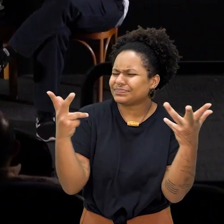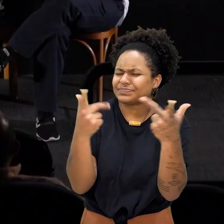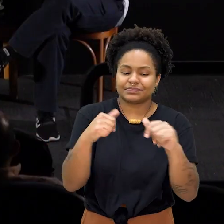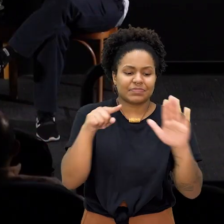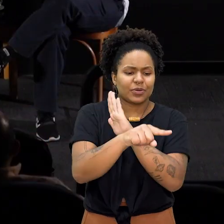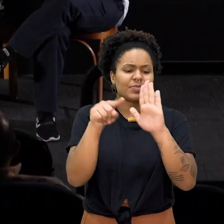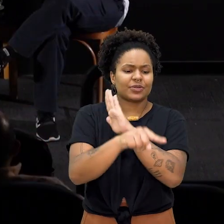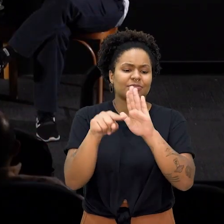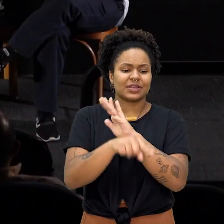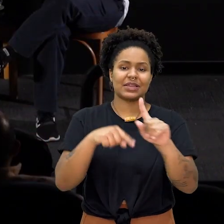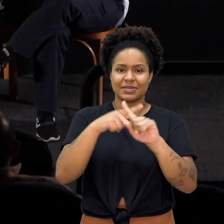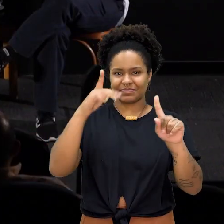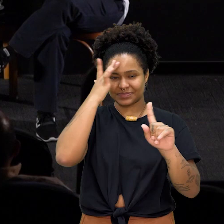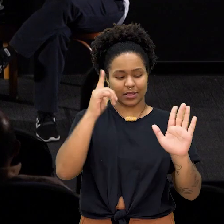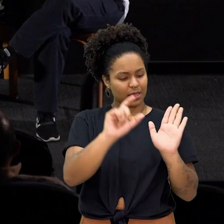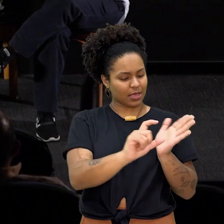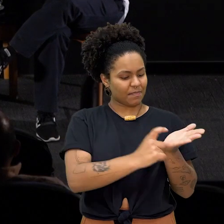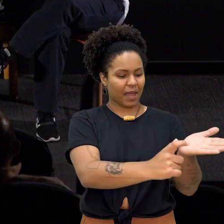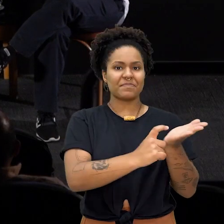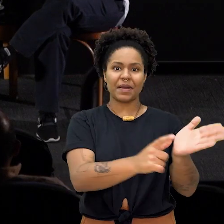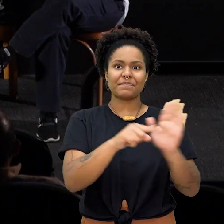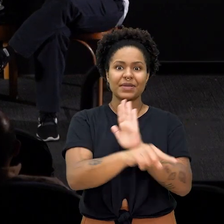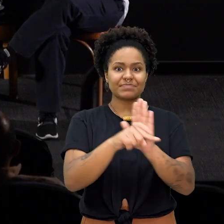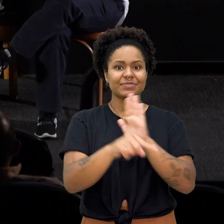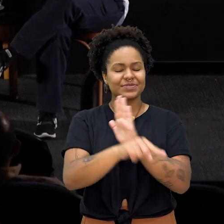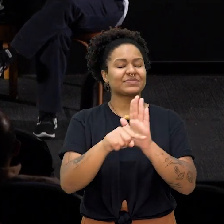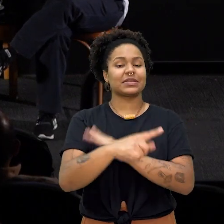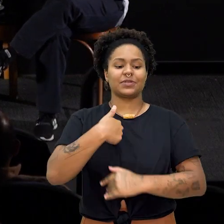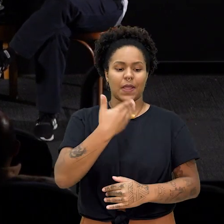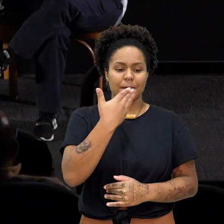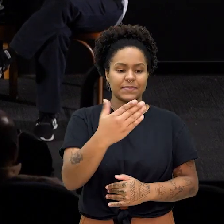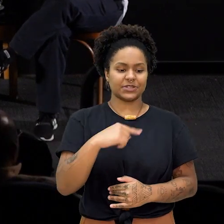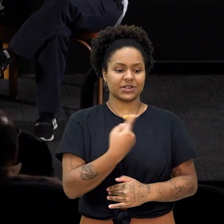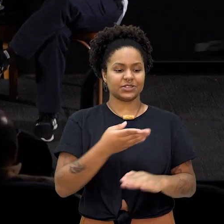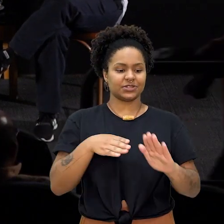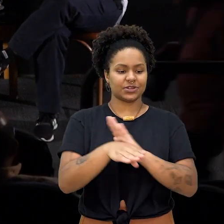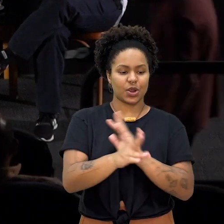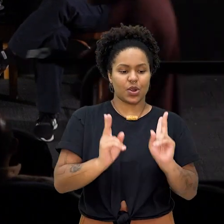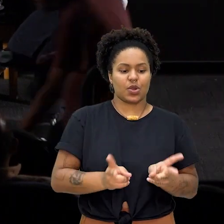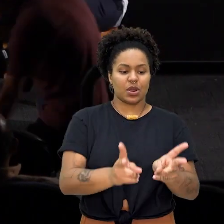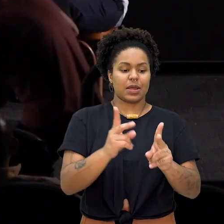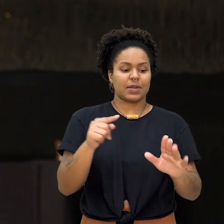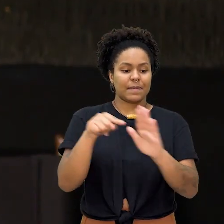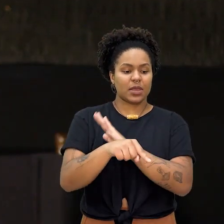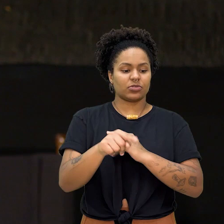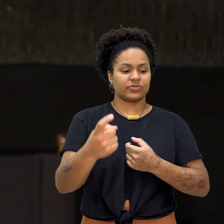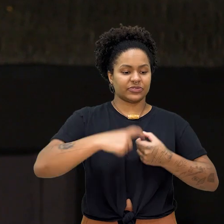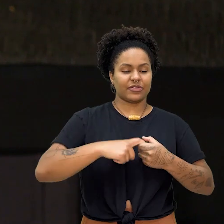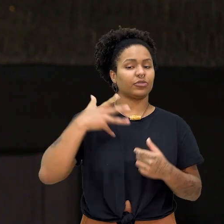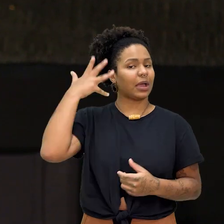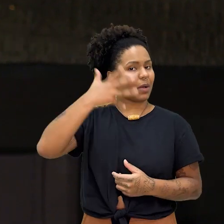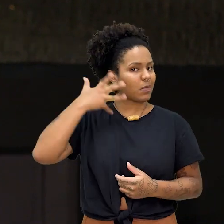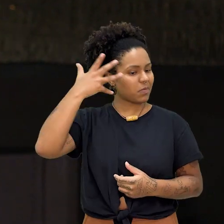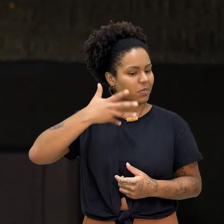de perguntas, é só que a plateia está participando tanto que eu estou aqui te pedindo para a gente avançar para as perguntas, o senhor vai voltar a